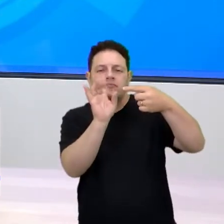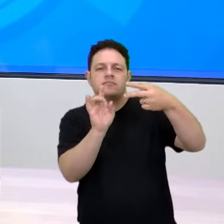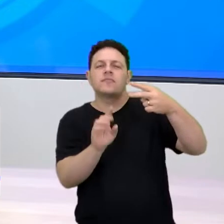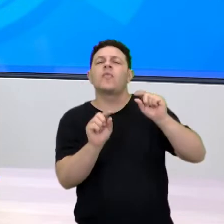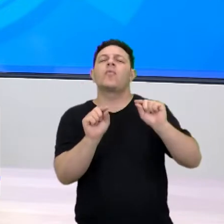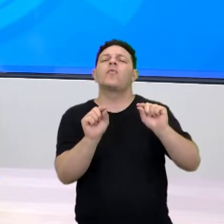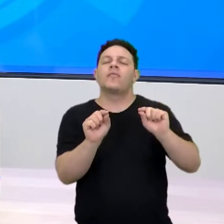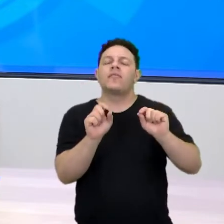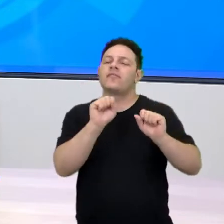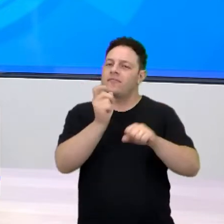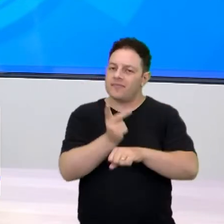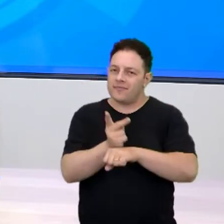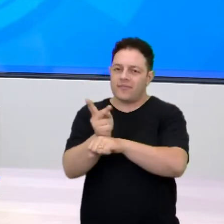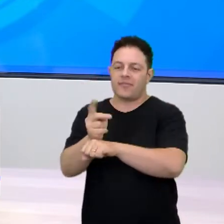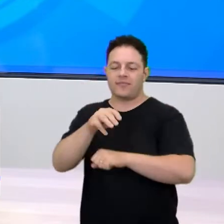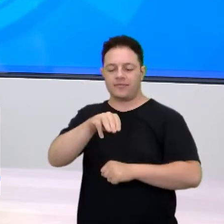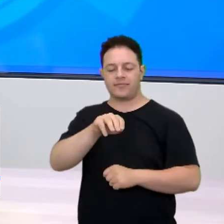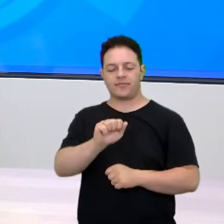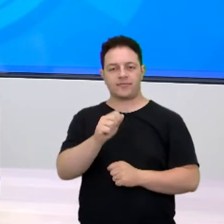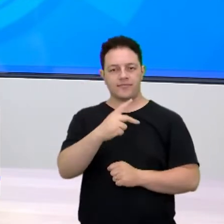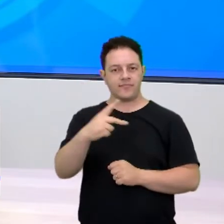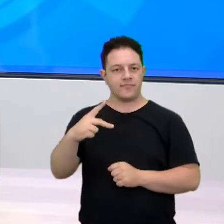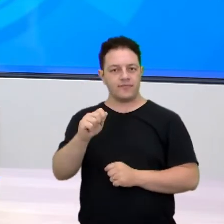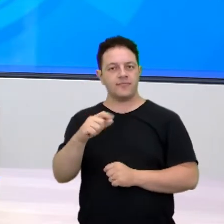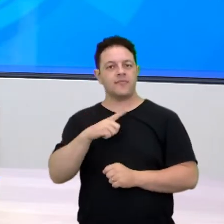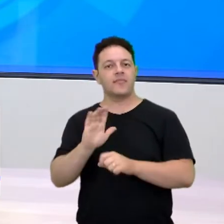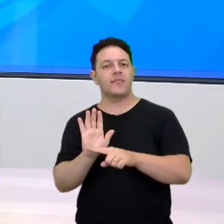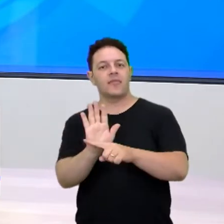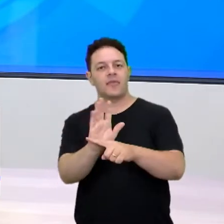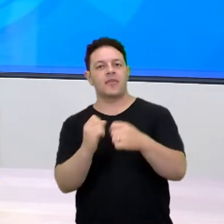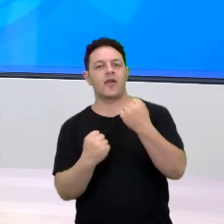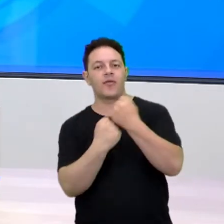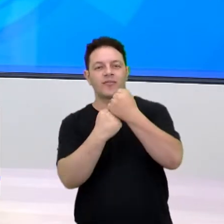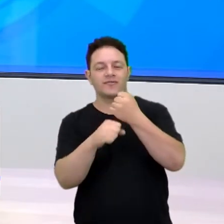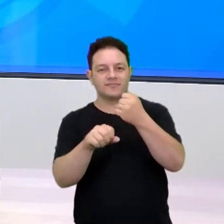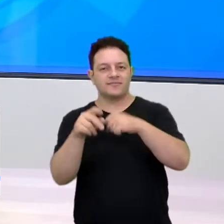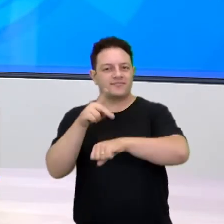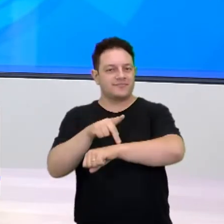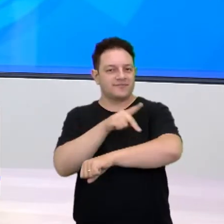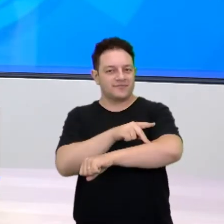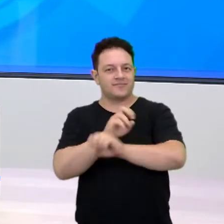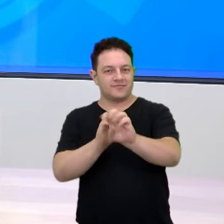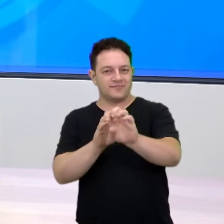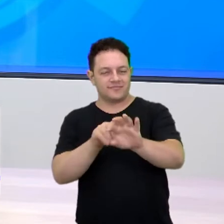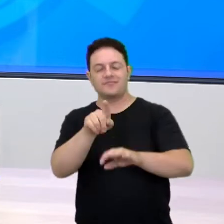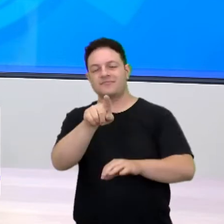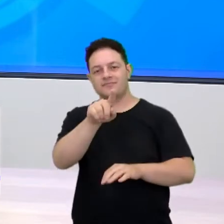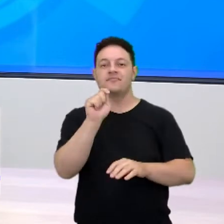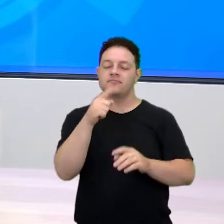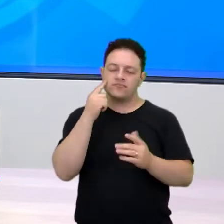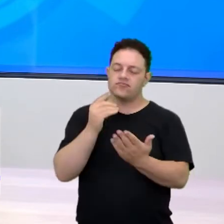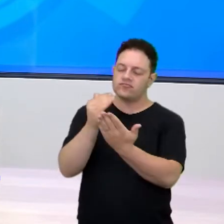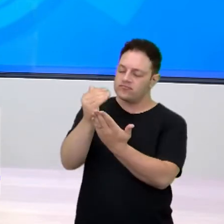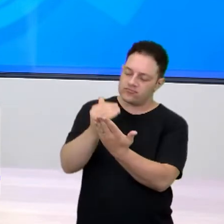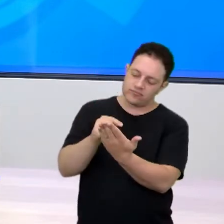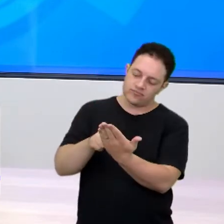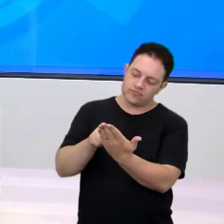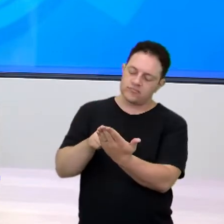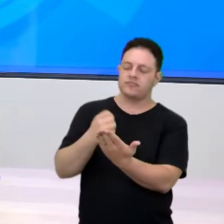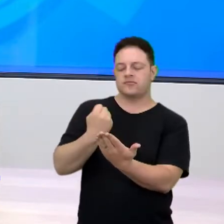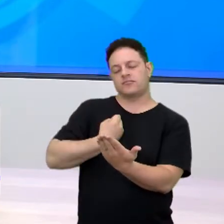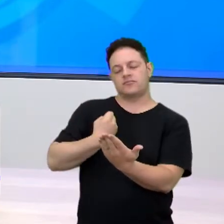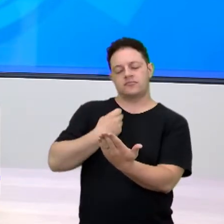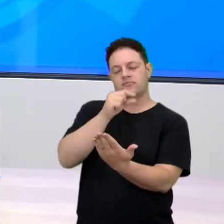material de apoio pedagógico que tem aí de vocês deste aprofundamento, e aí vocês vão estar vendo lá, né, a descrição